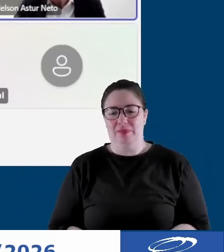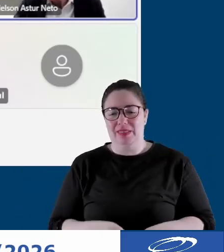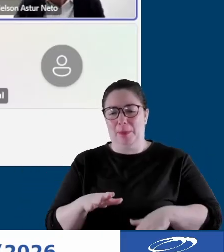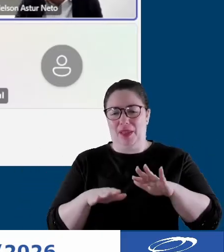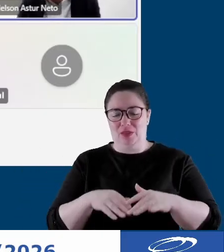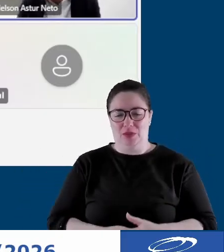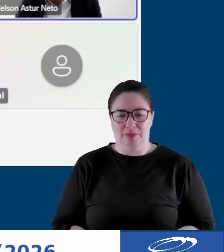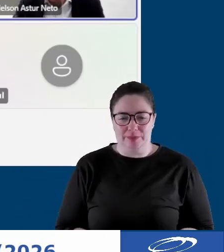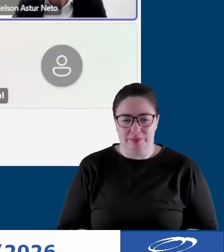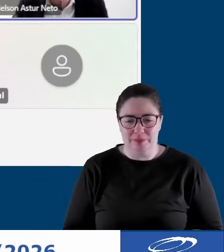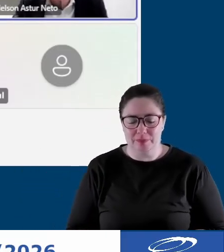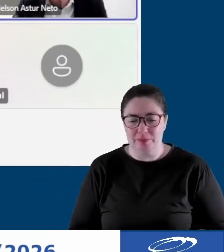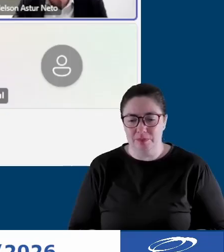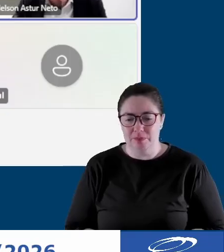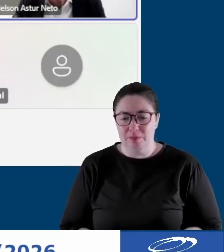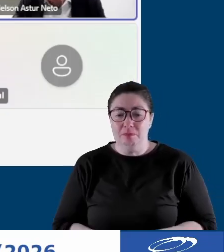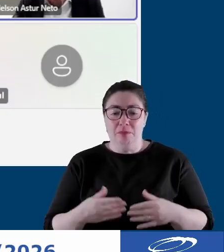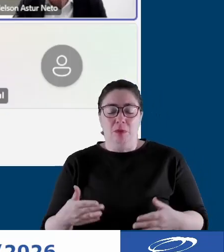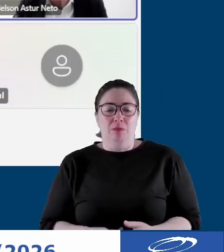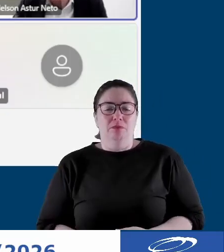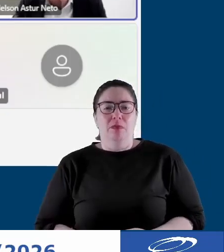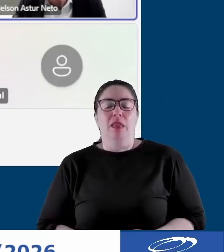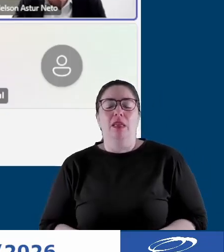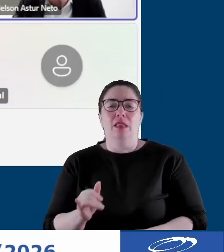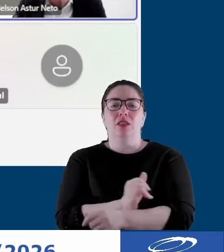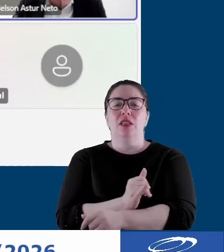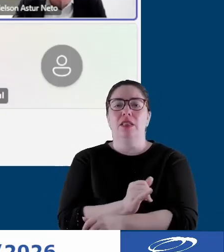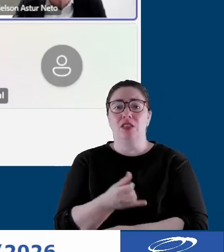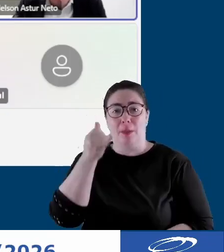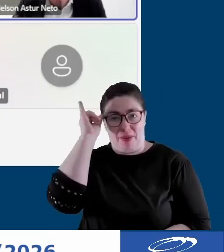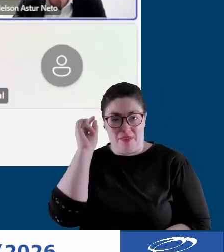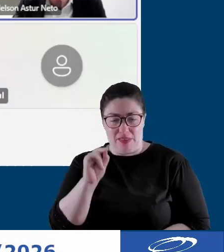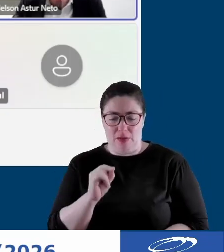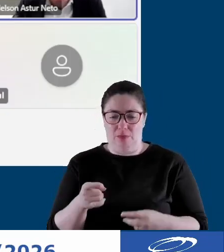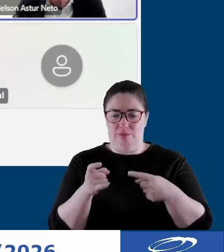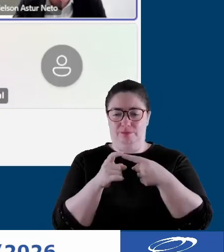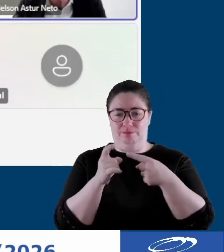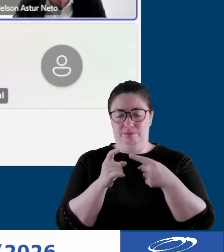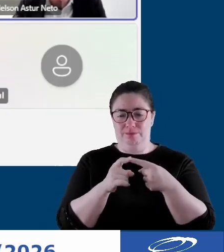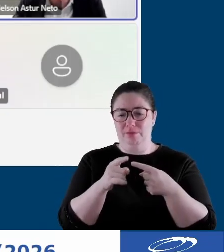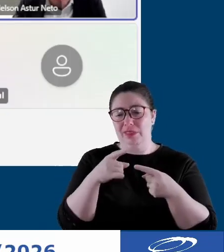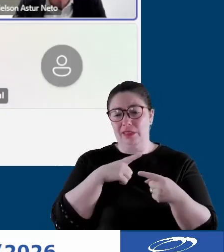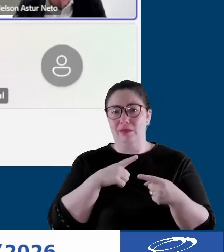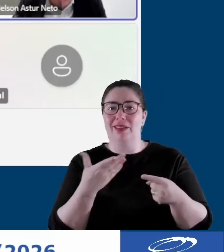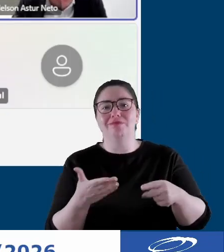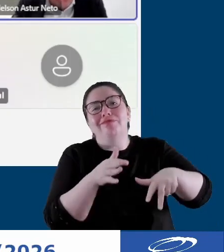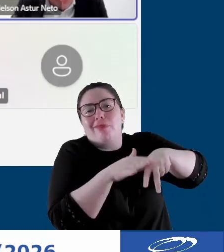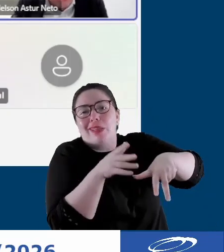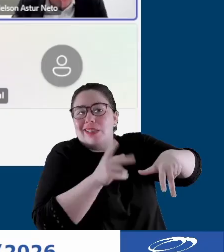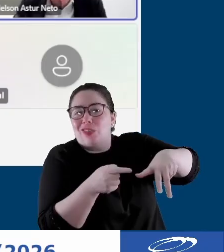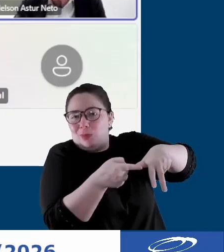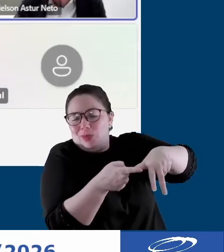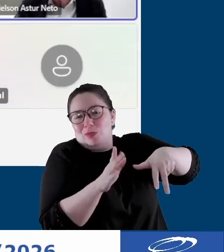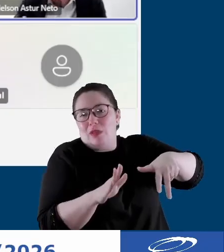para diminuir essa taxa? Existem os fatores do paciente, que aí estão relacionados ao preparo